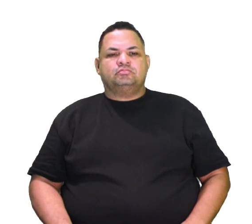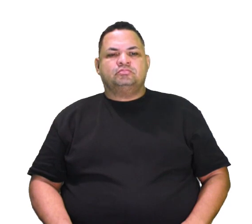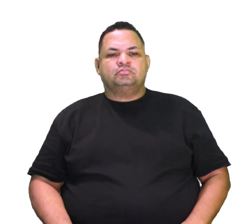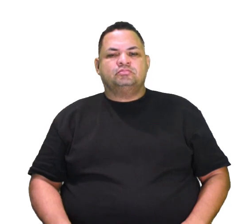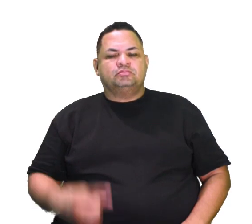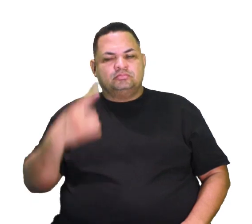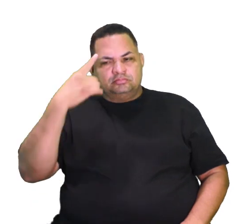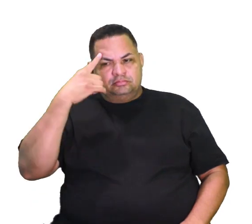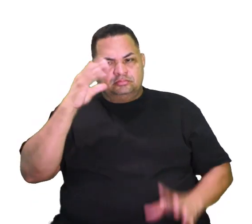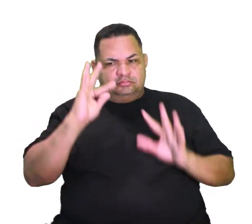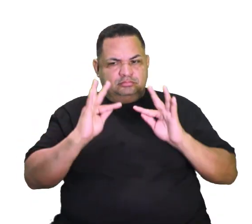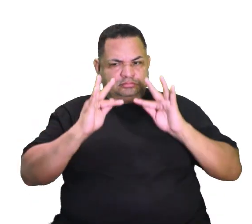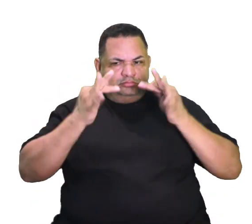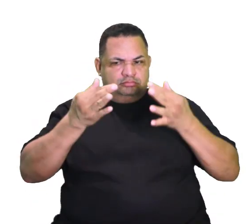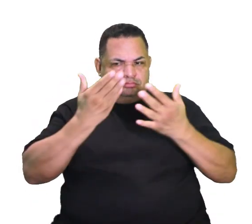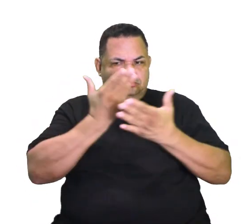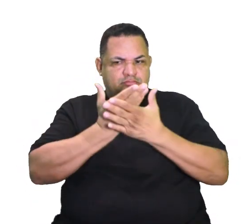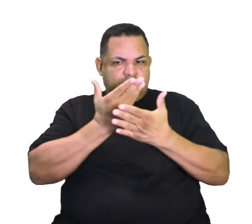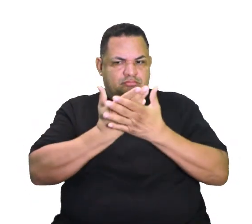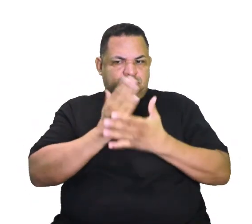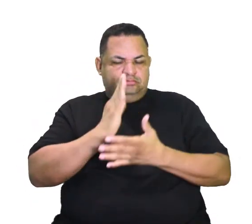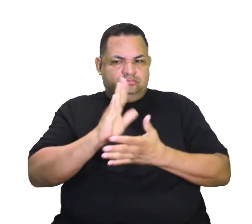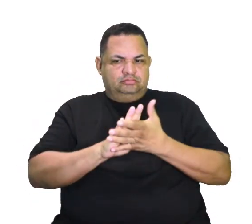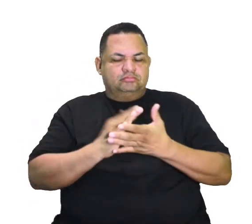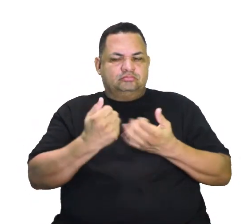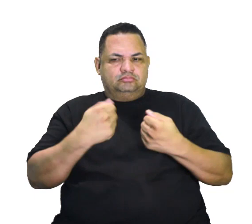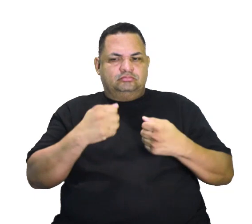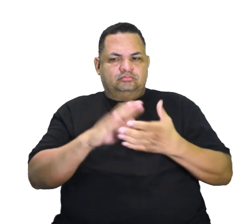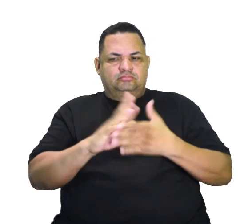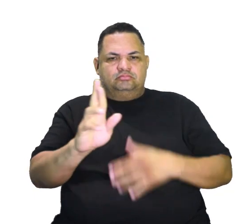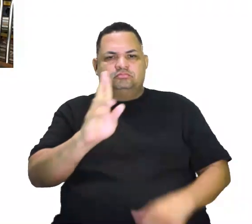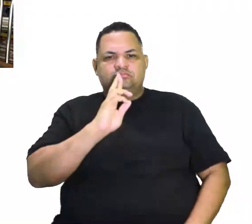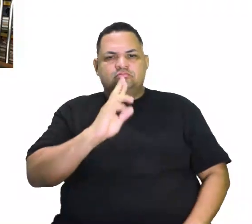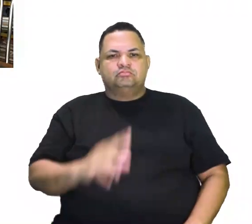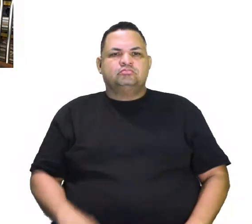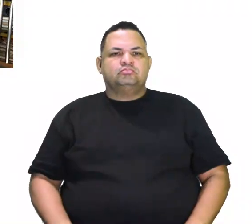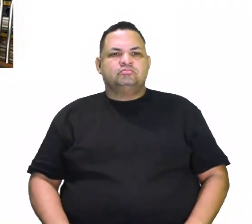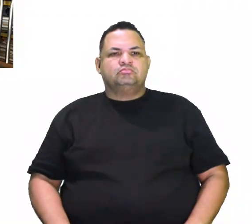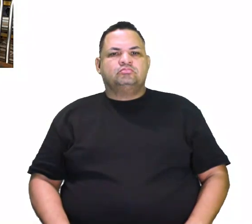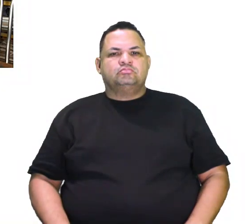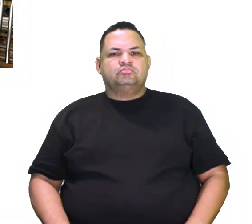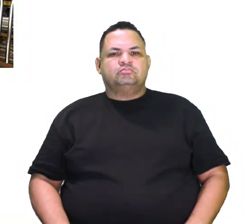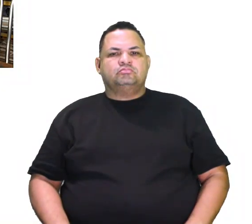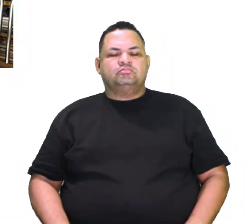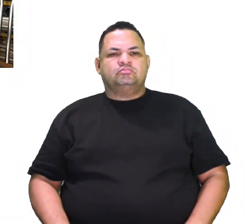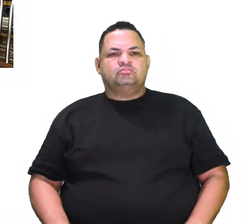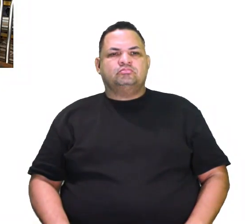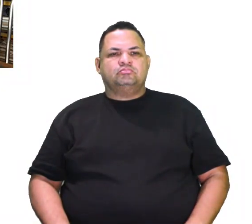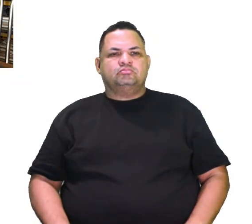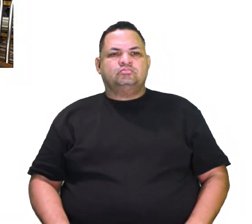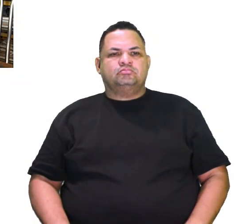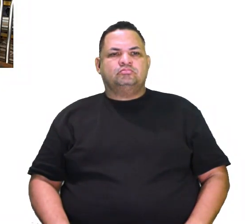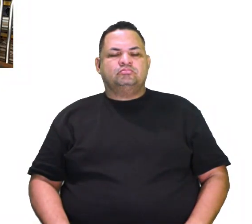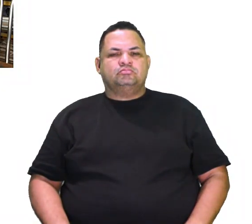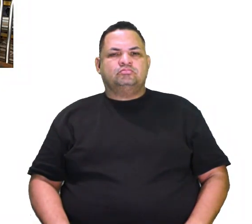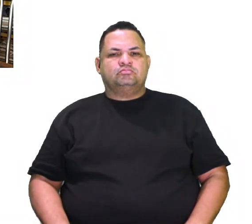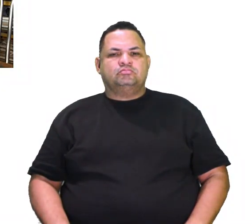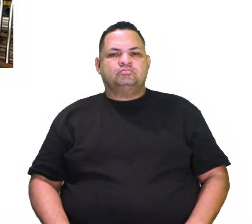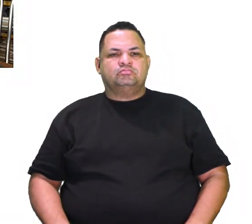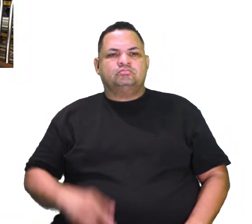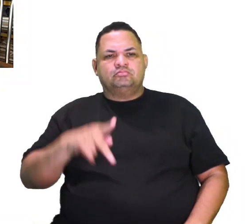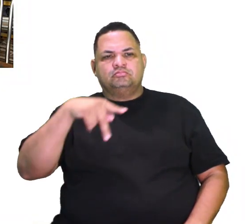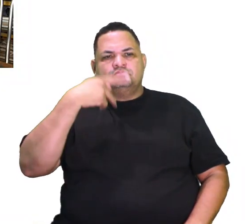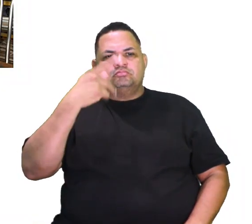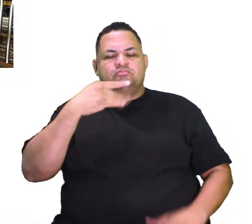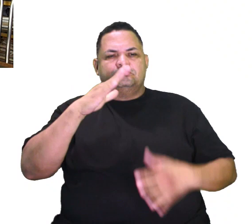tradições de uma cultura. Vão pensando, ao final desta aula, vocês já serão capazes de responder. Muito bem, vamos dar